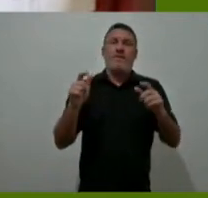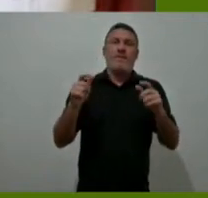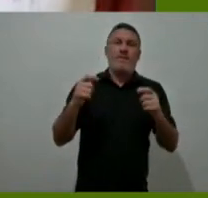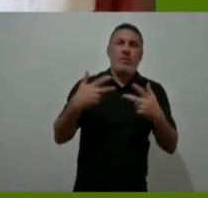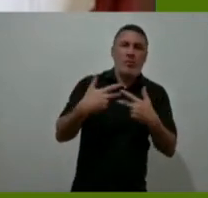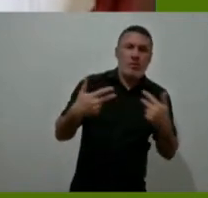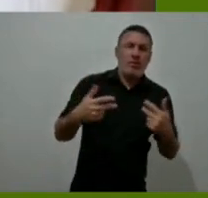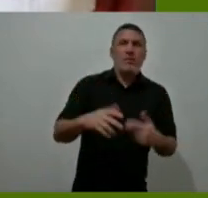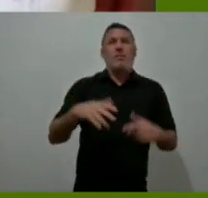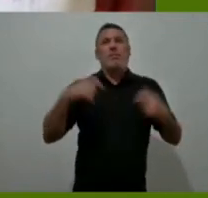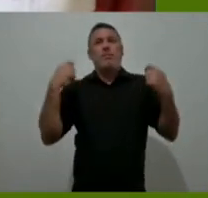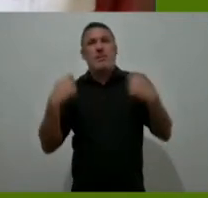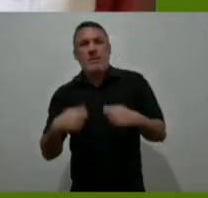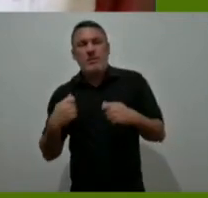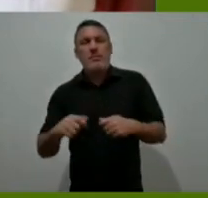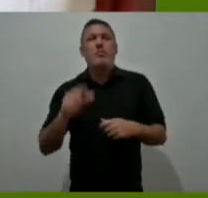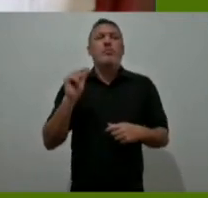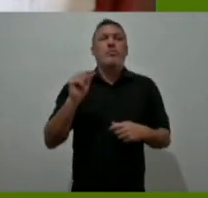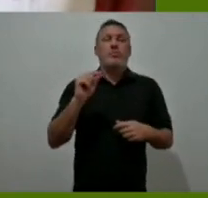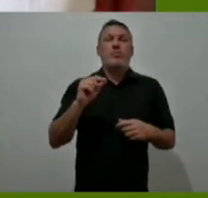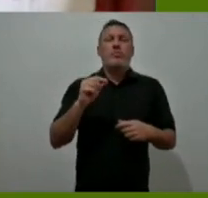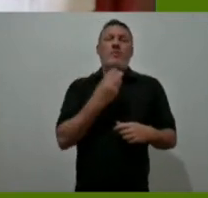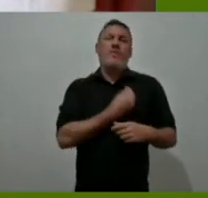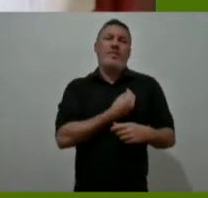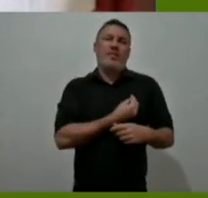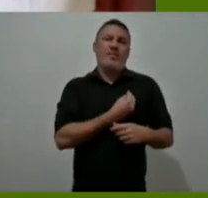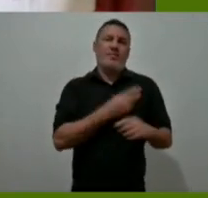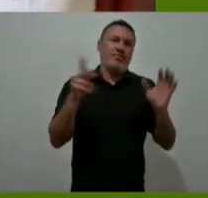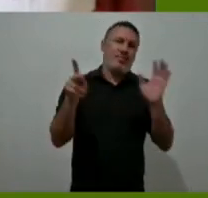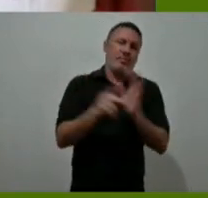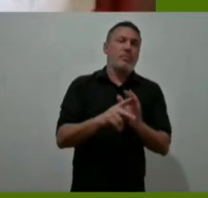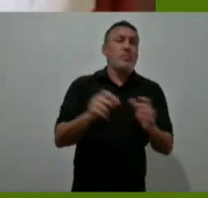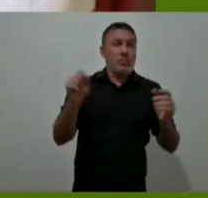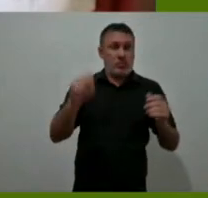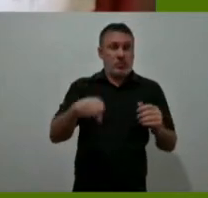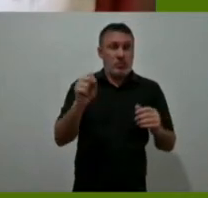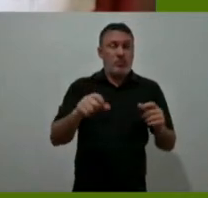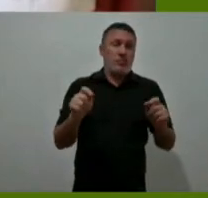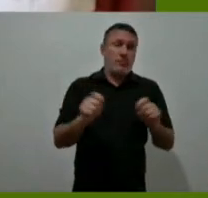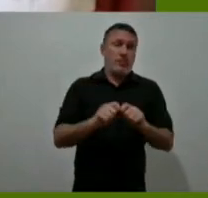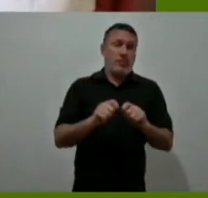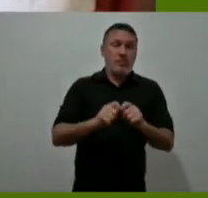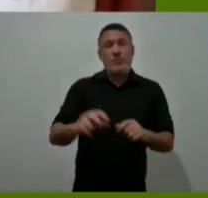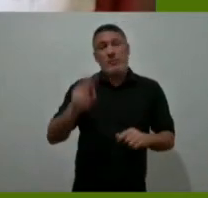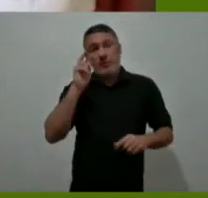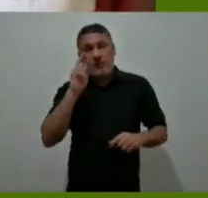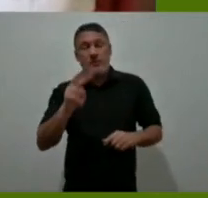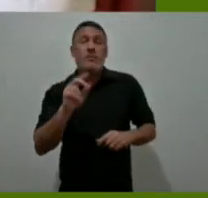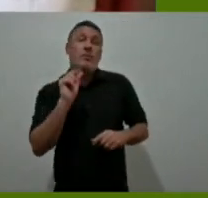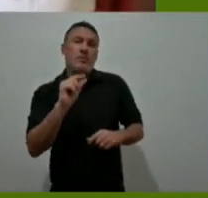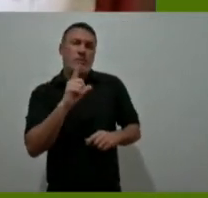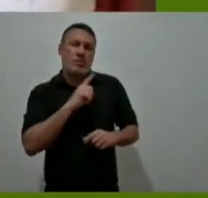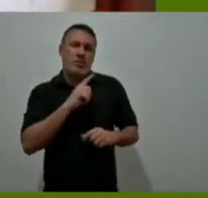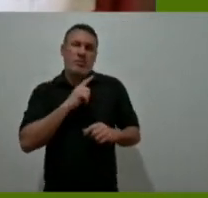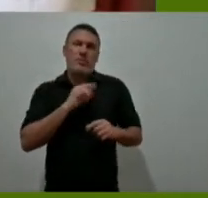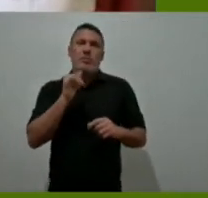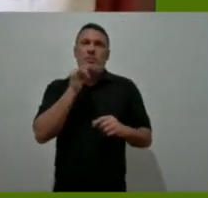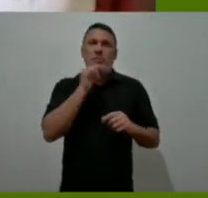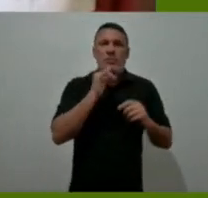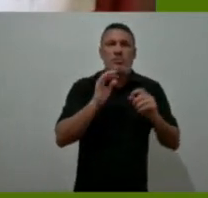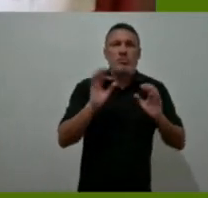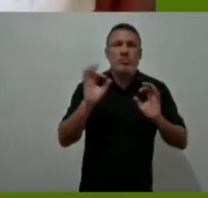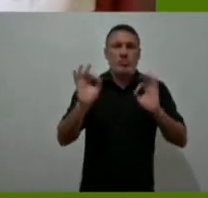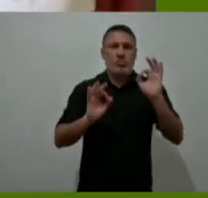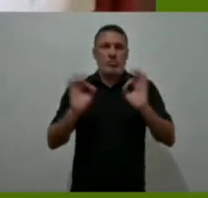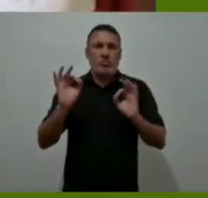a sobrevivência delas. Isso nós poderíamos fazer. Tendo em vista que nós somos uma organização não governamental, nós não somos uma